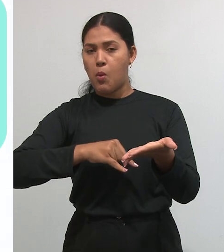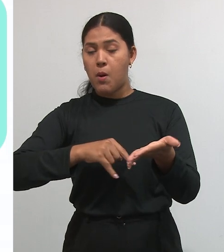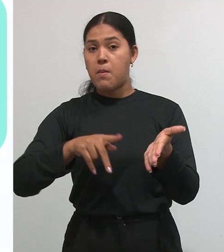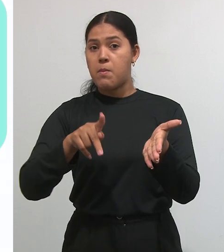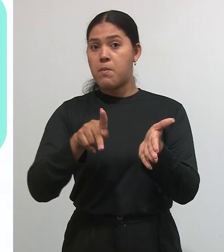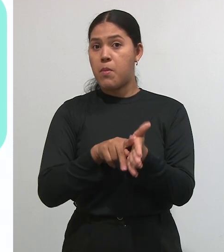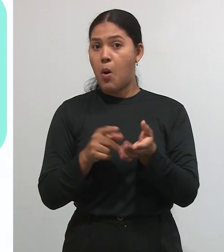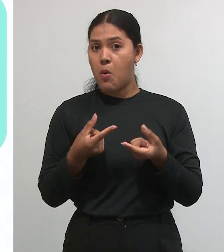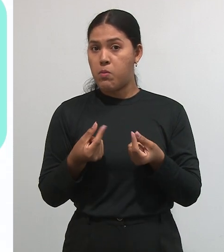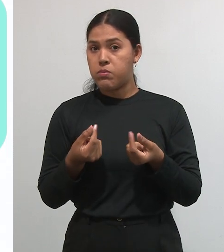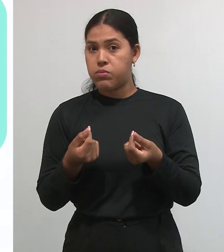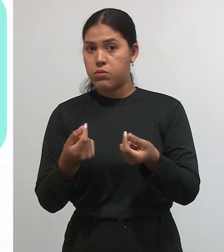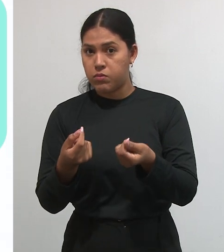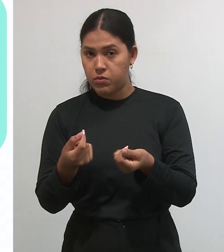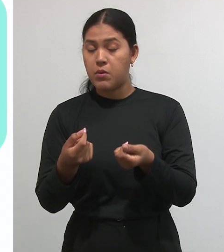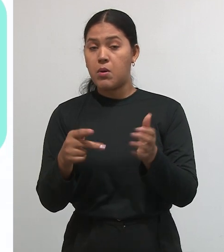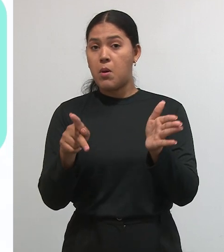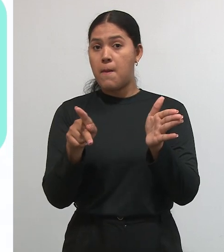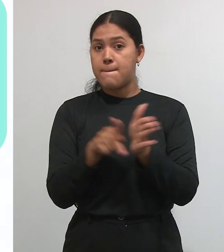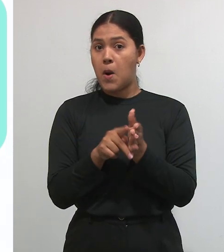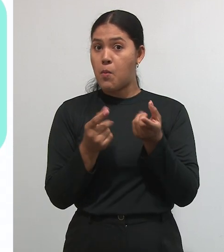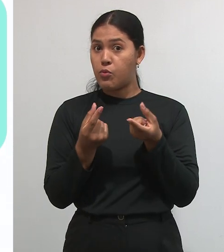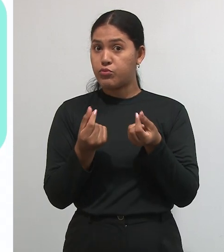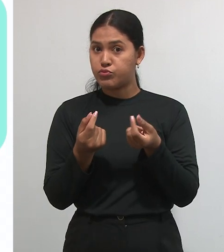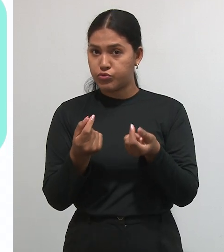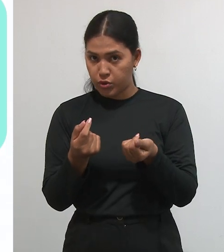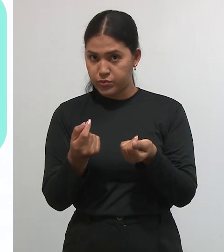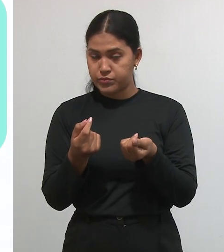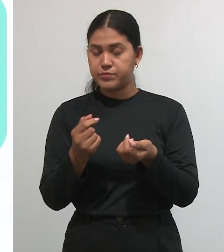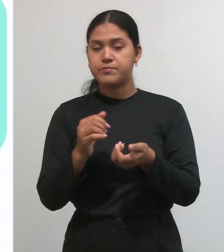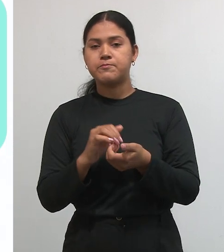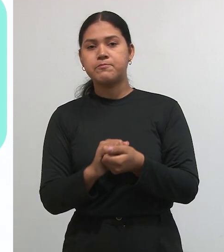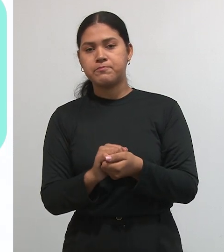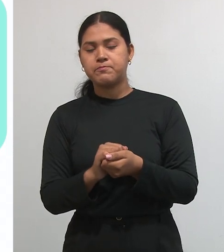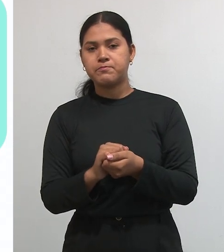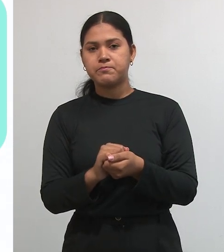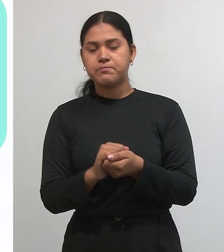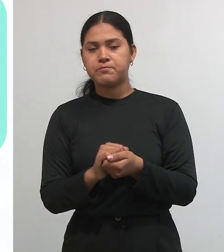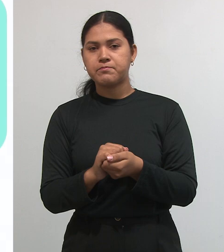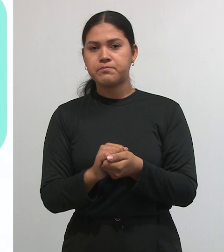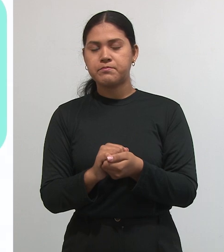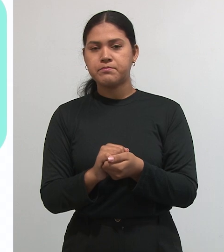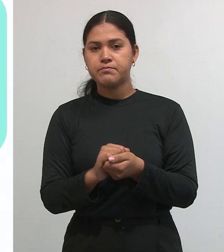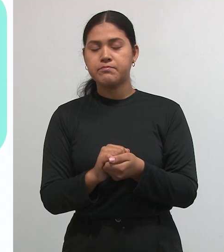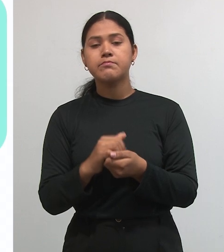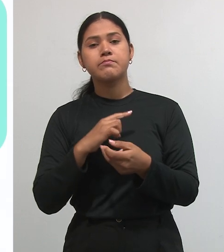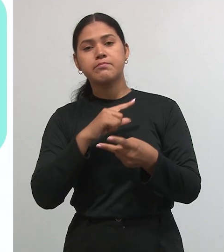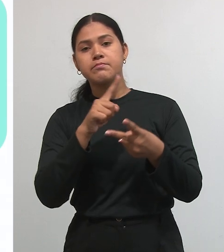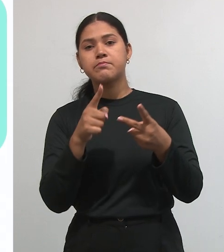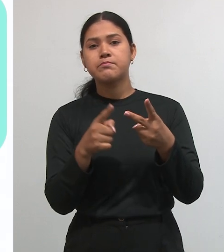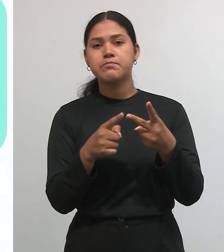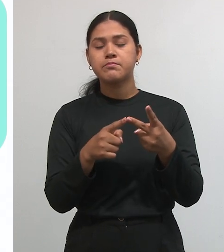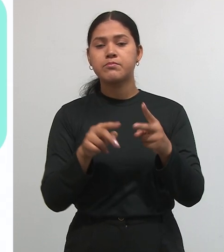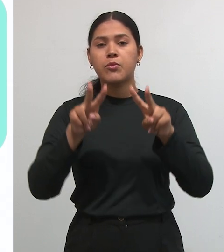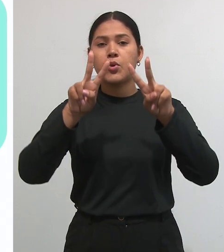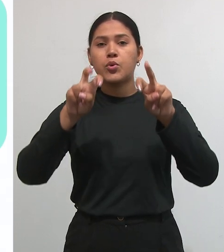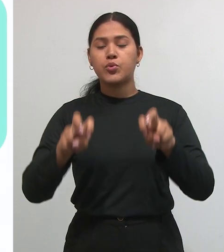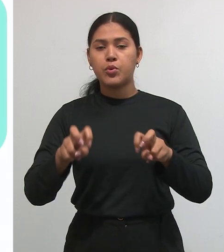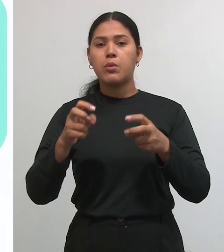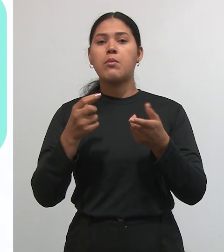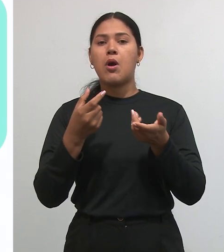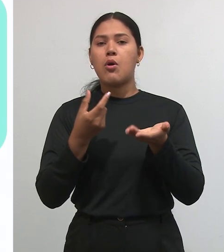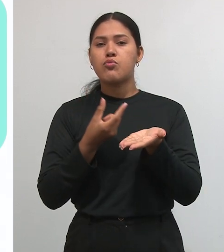De disponibilidade de caixa de recursos vinculados aos órgãos e fundos. Aborda também sobre sistemas de